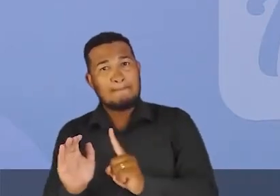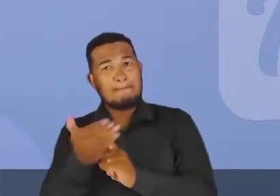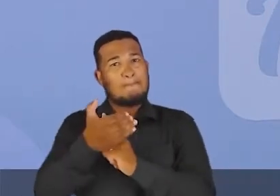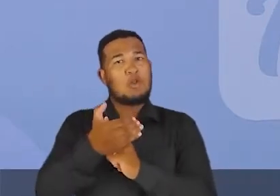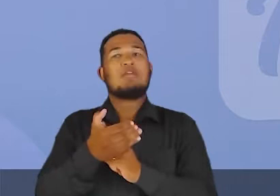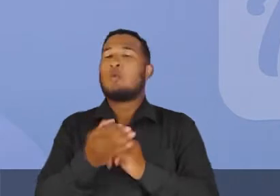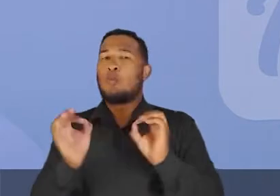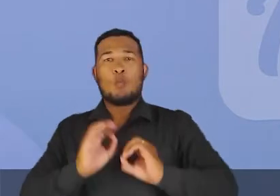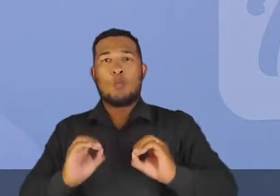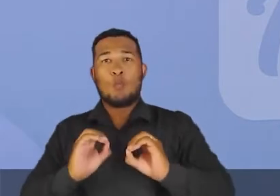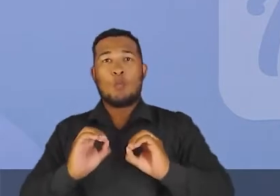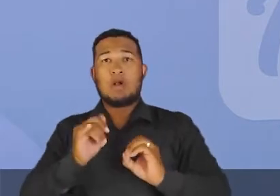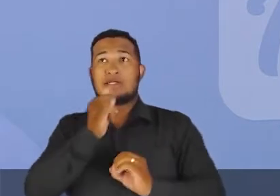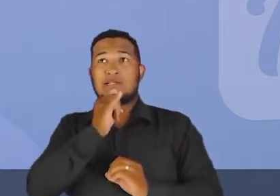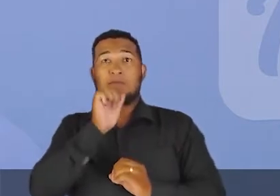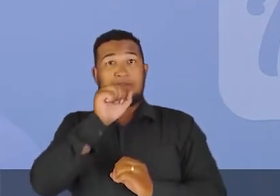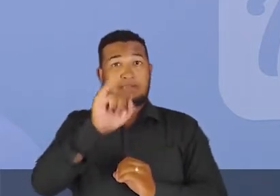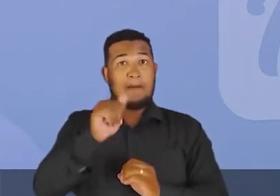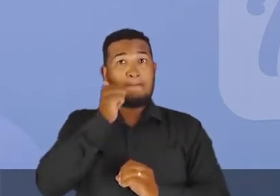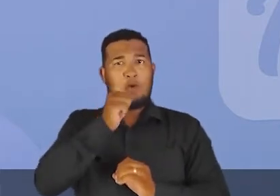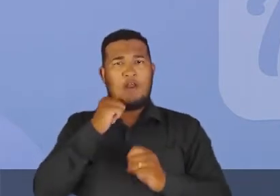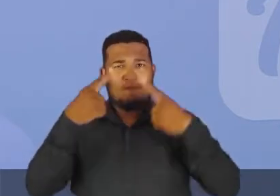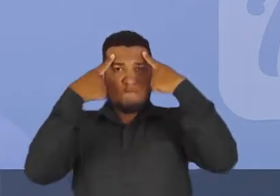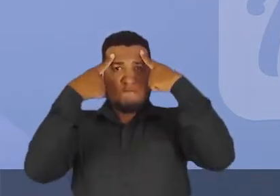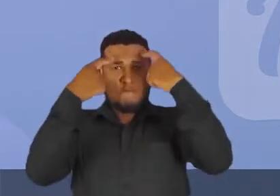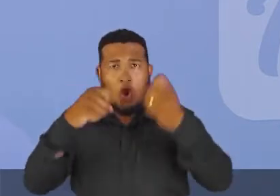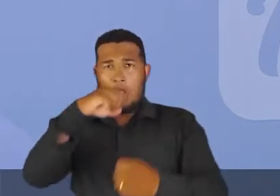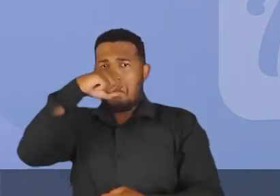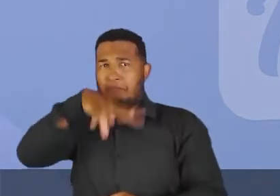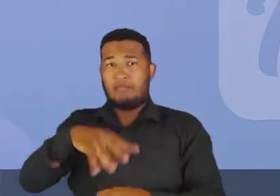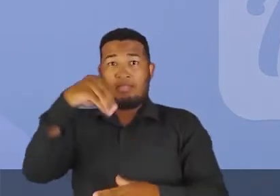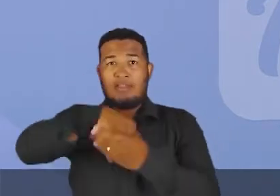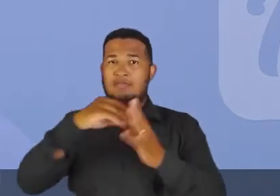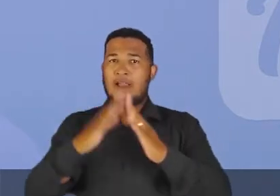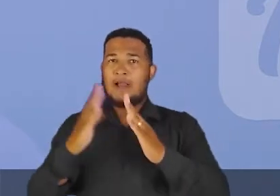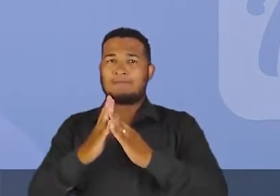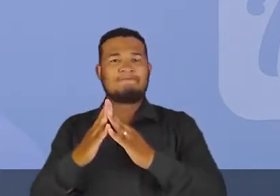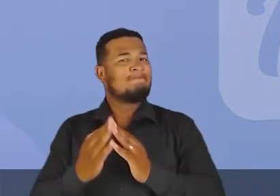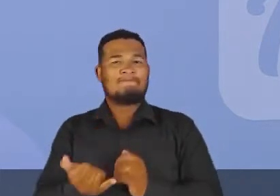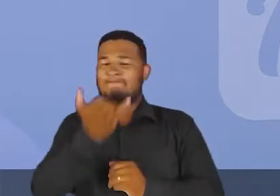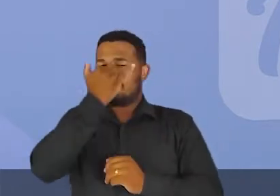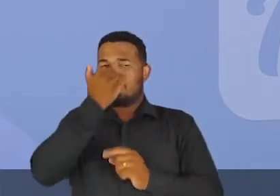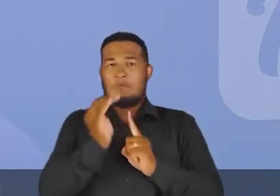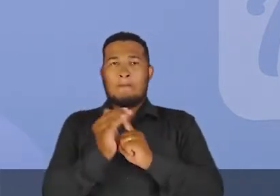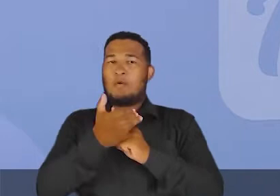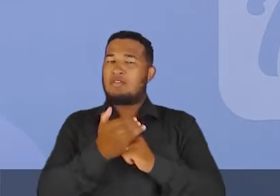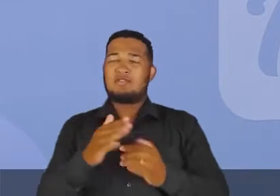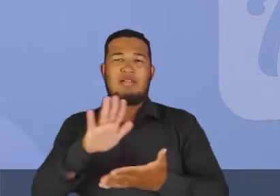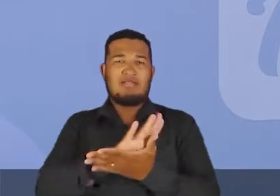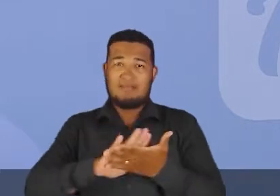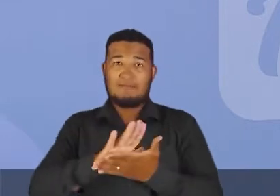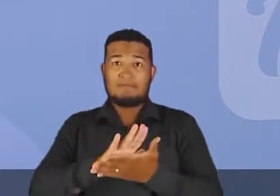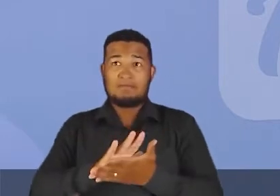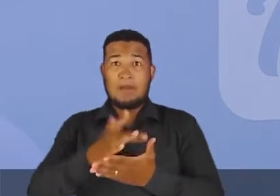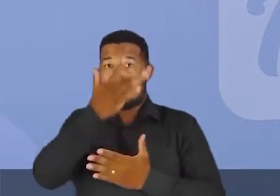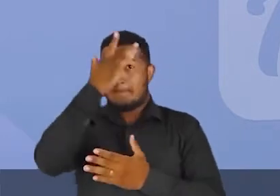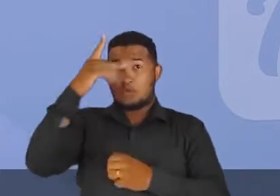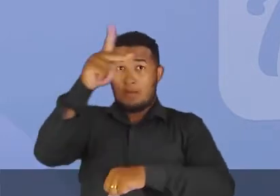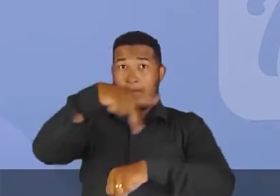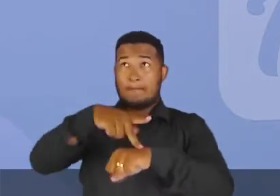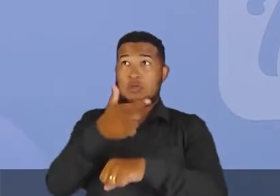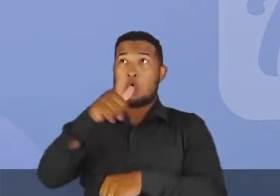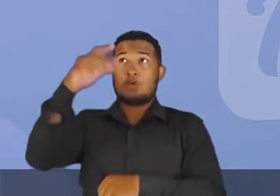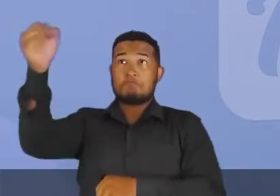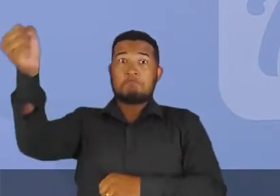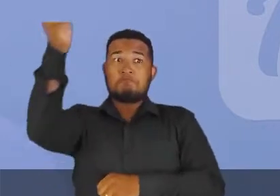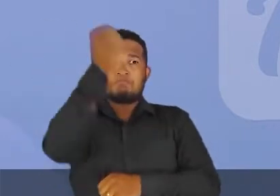mulher sofresse uma violência doméstica, ela não tinha proteção, né? Um estrangeiro poderia ser escravizado e a